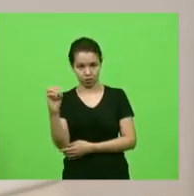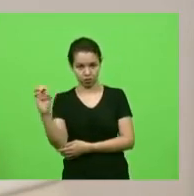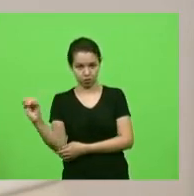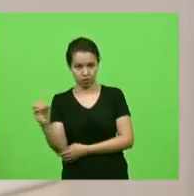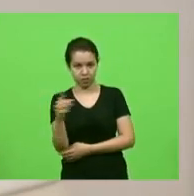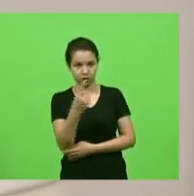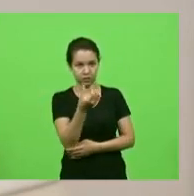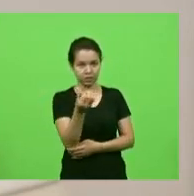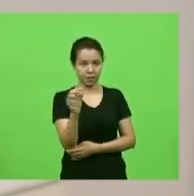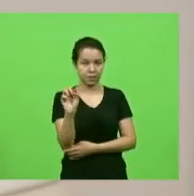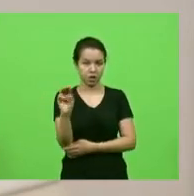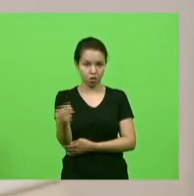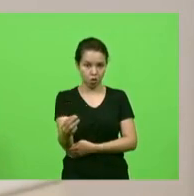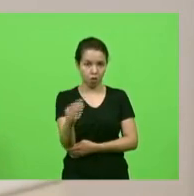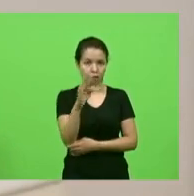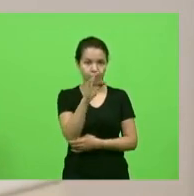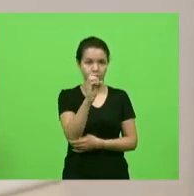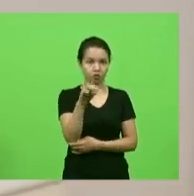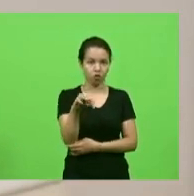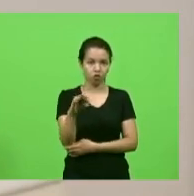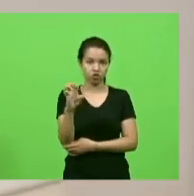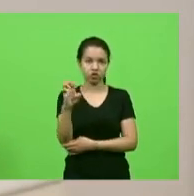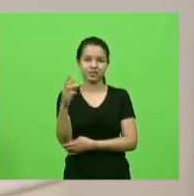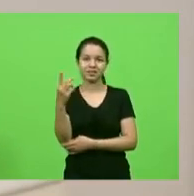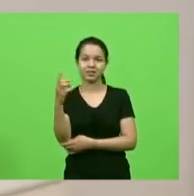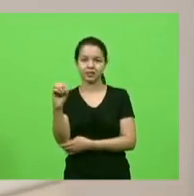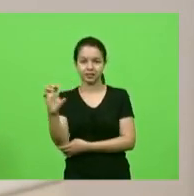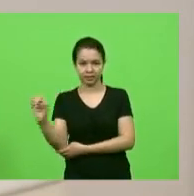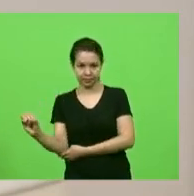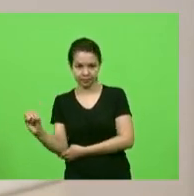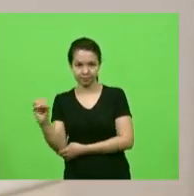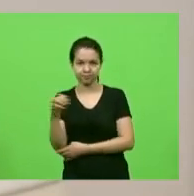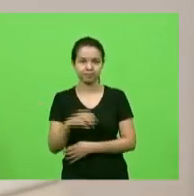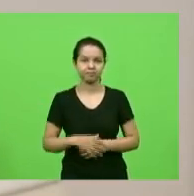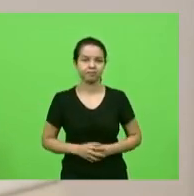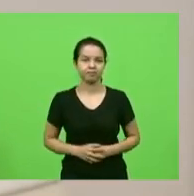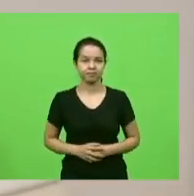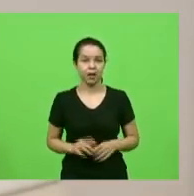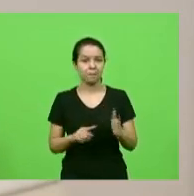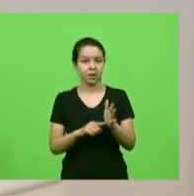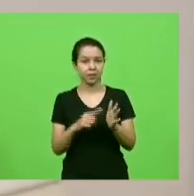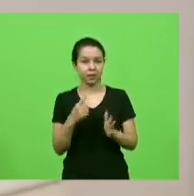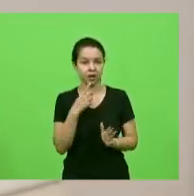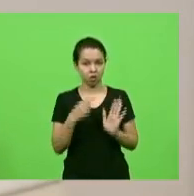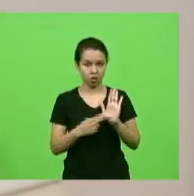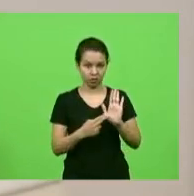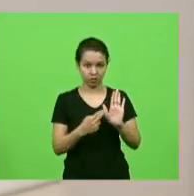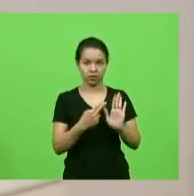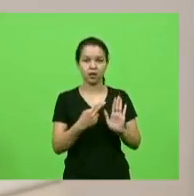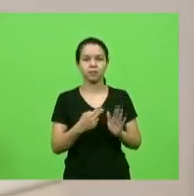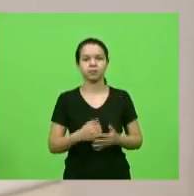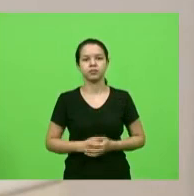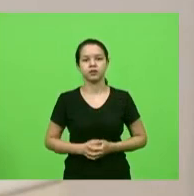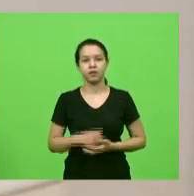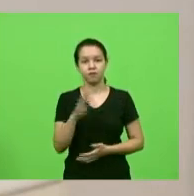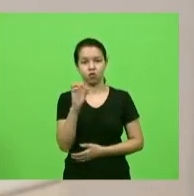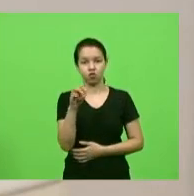R$16.500.000 por meio da fonte 100. A primeira nota de empenho relativa à fonte 300 foi assinada